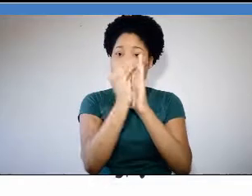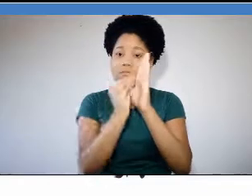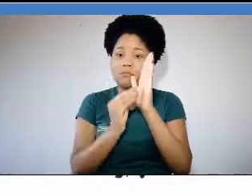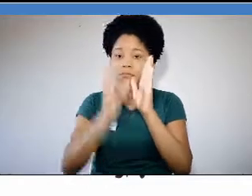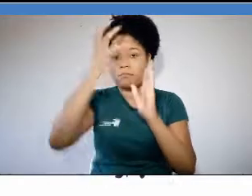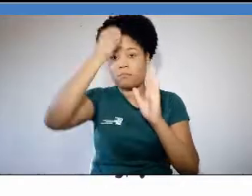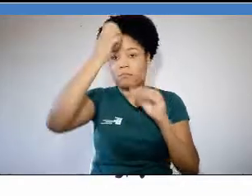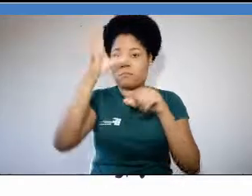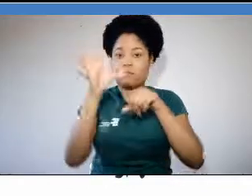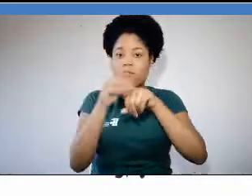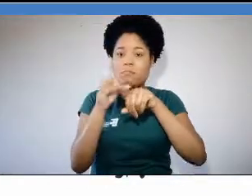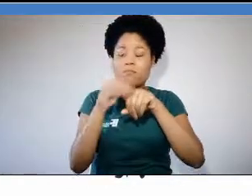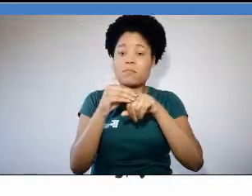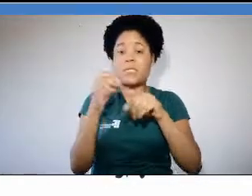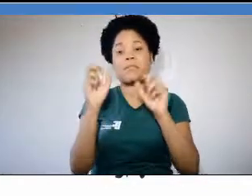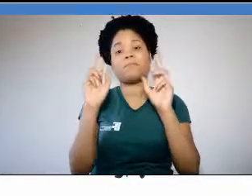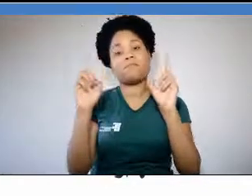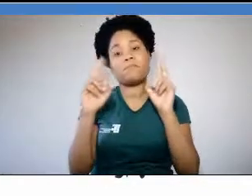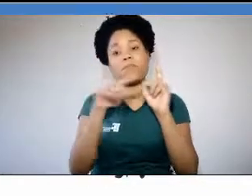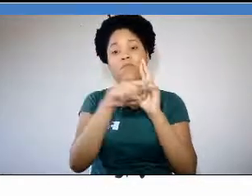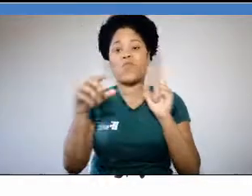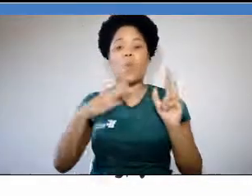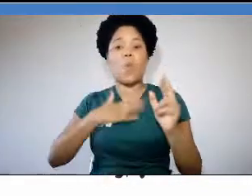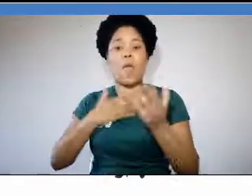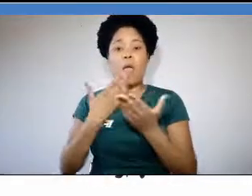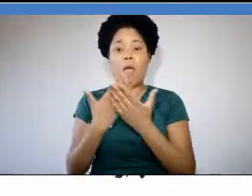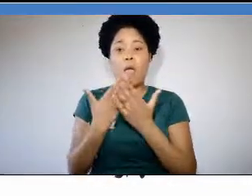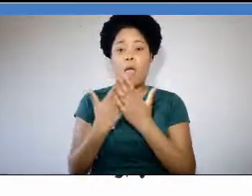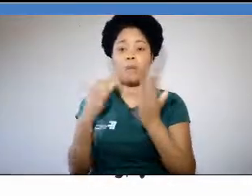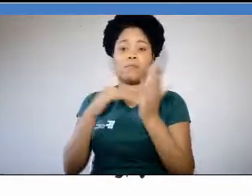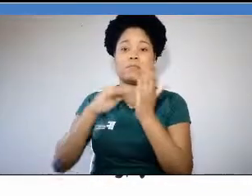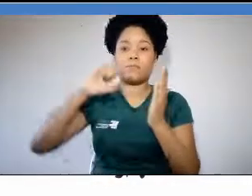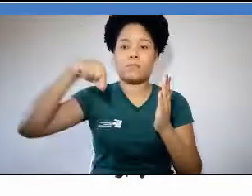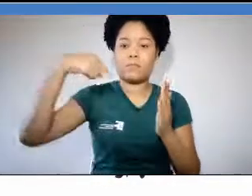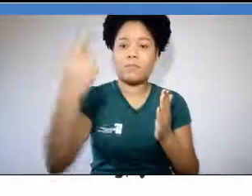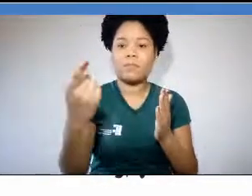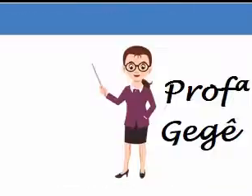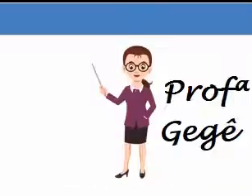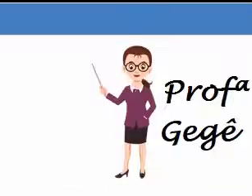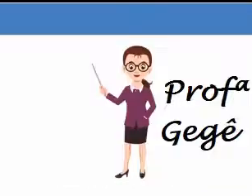realmente foi aprendido. Espero que vocês tenham gostado dessa aula e até a próxima!